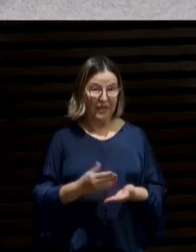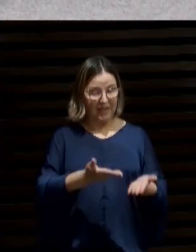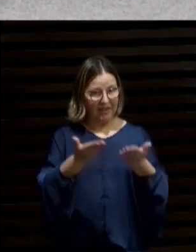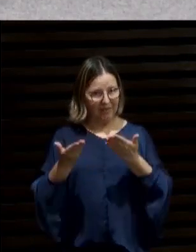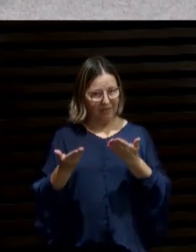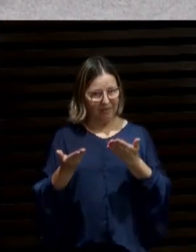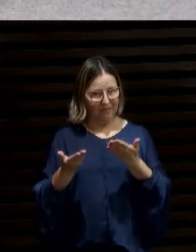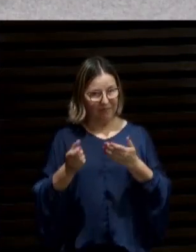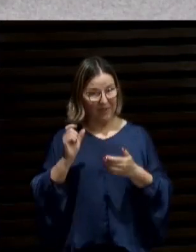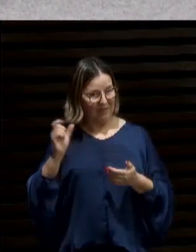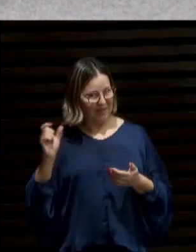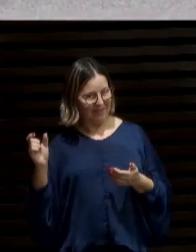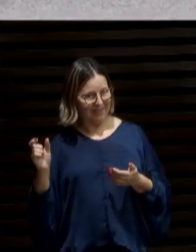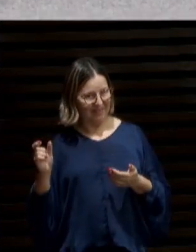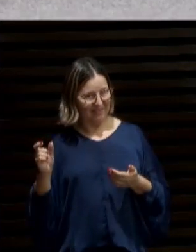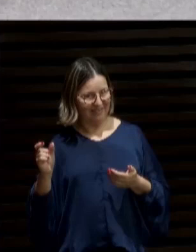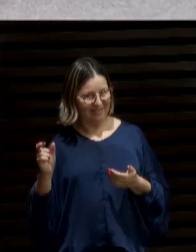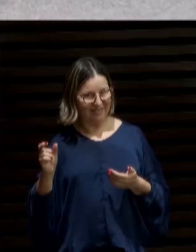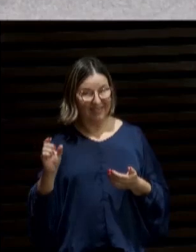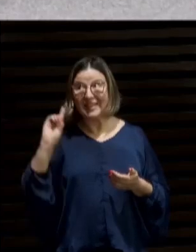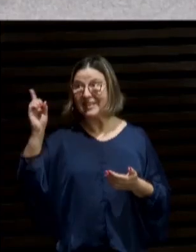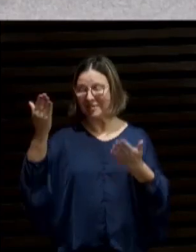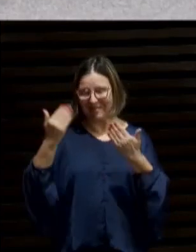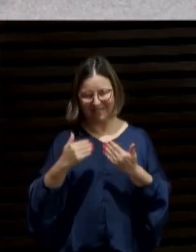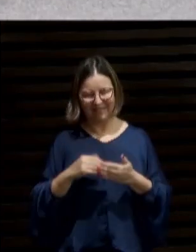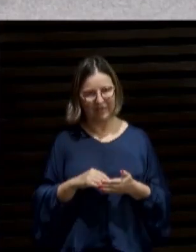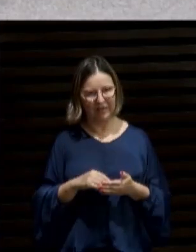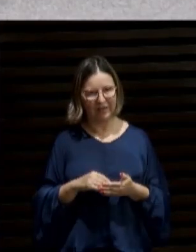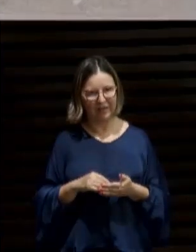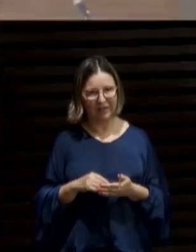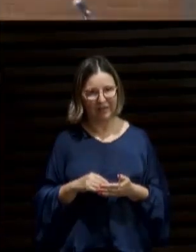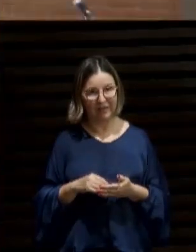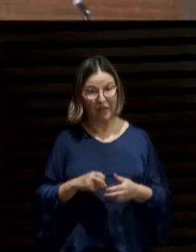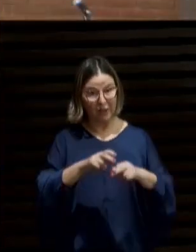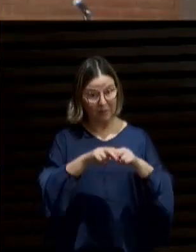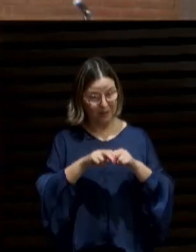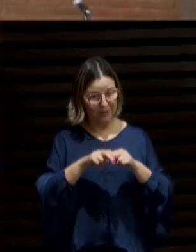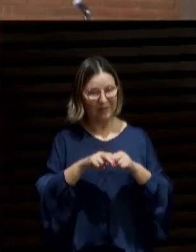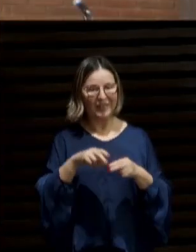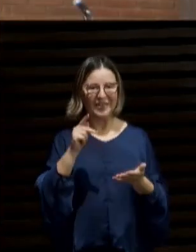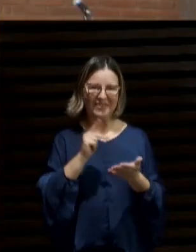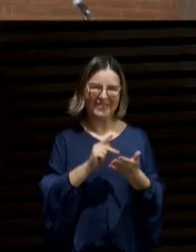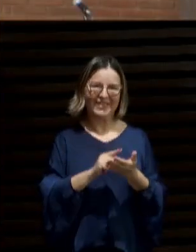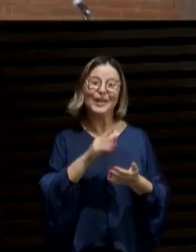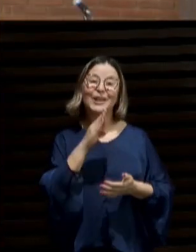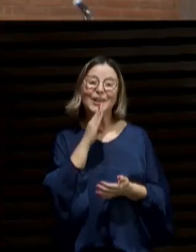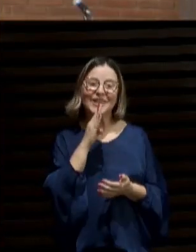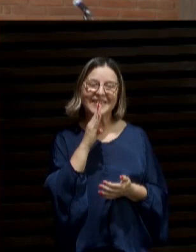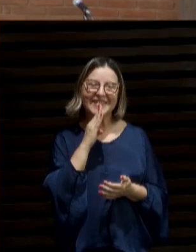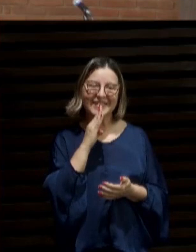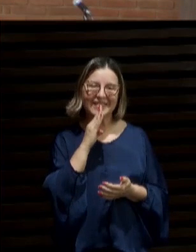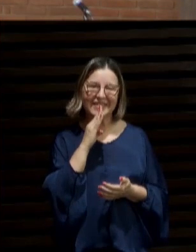Receberam as palavras que me deste. E porque receberam, verdadeiramente conheceram.